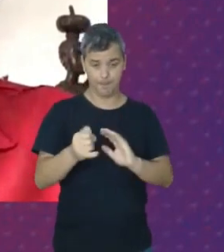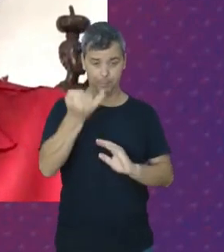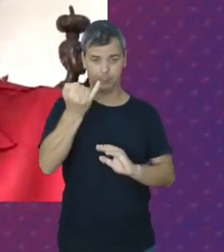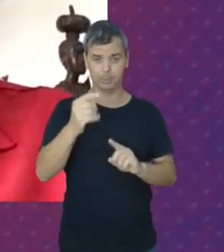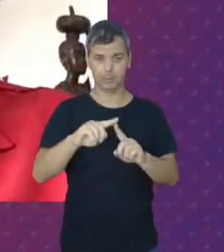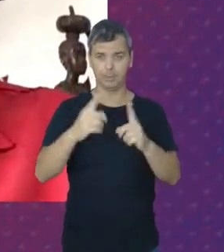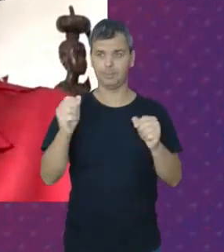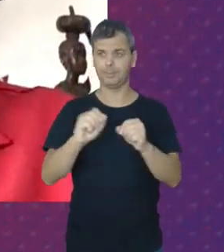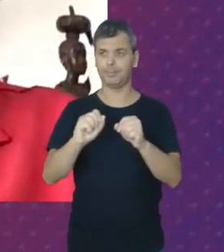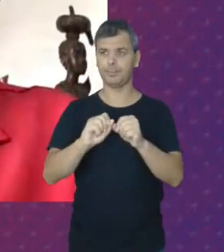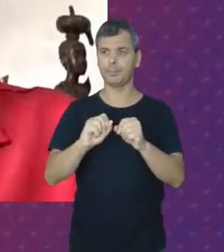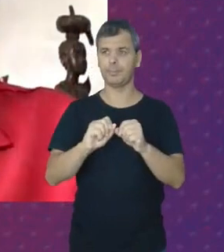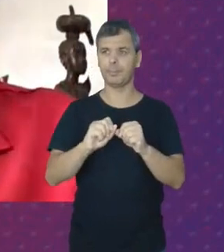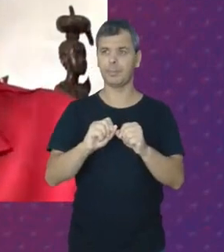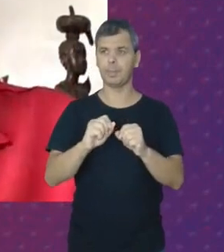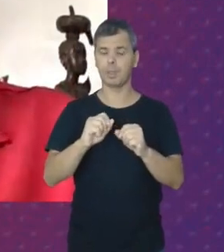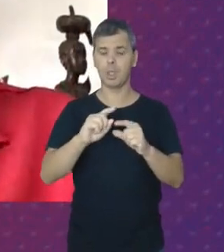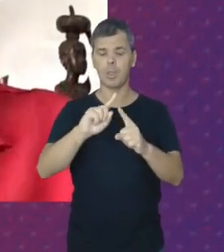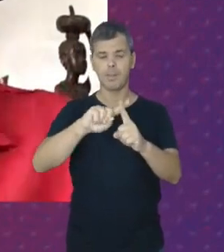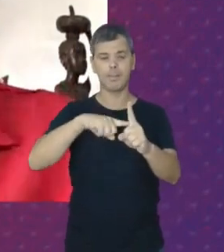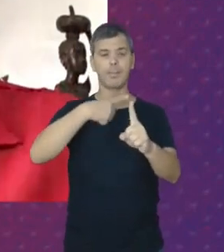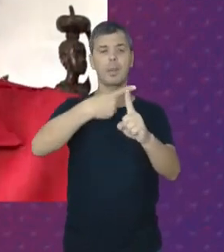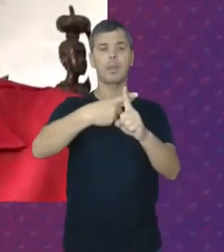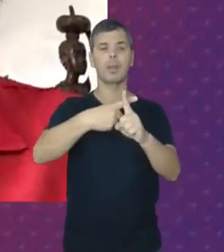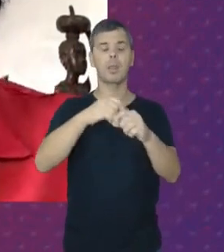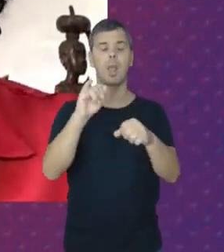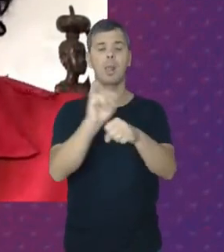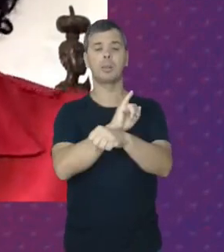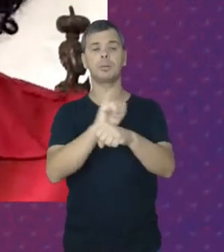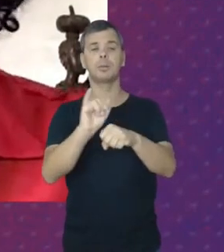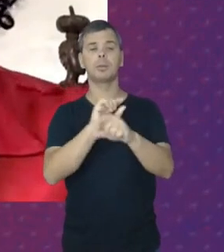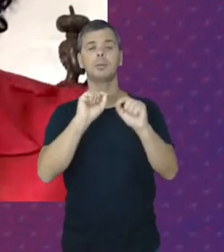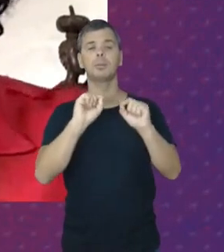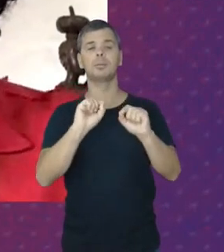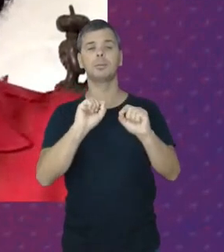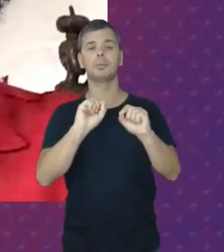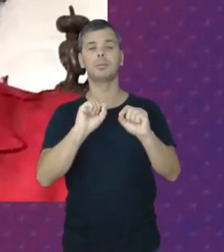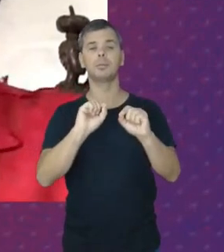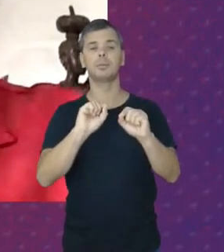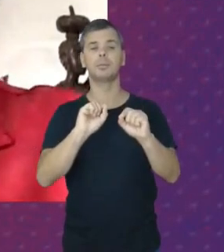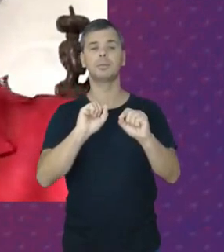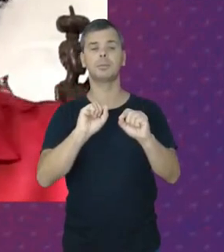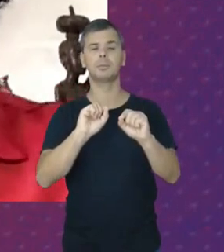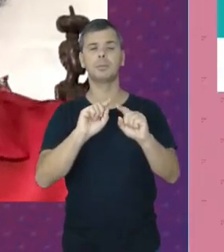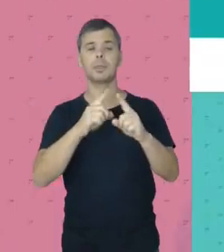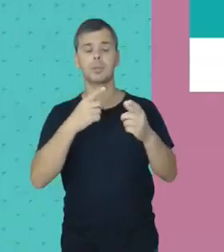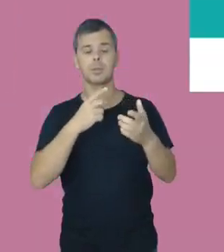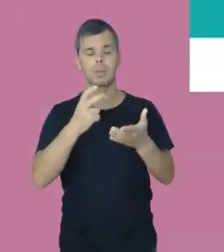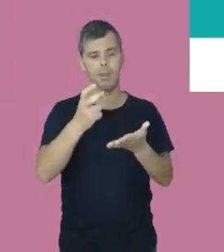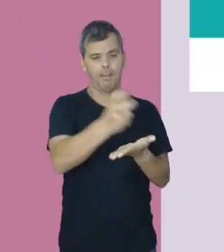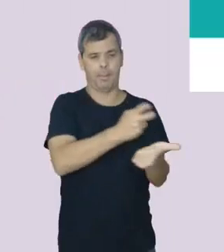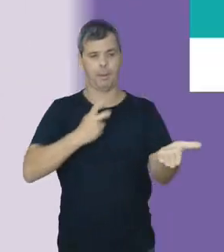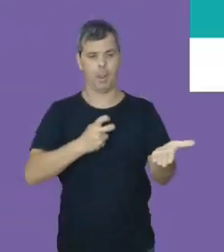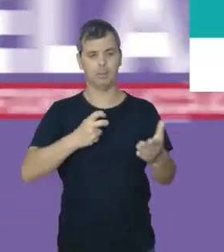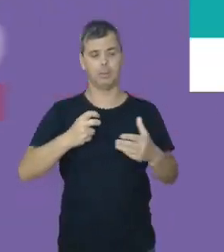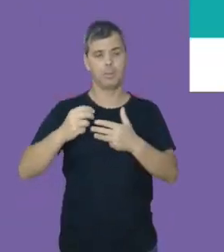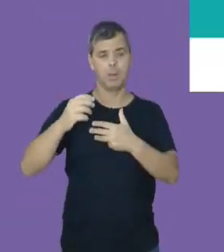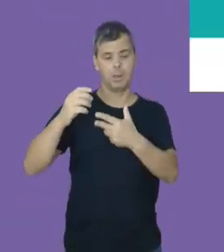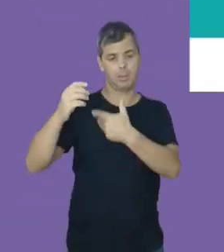E também Somasse A estratégia Deles Do impeachment De Dilma